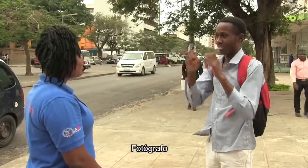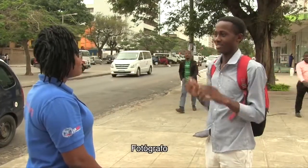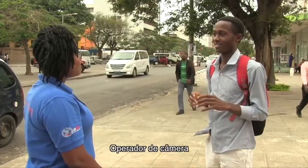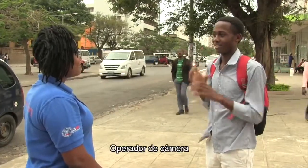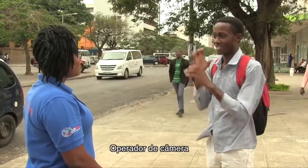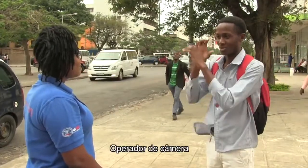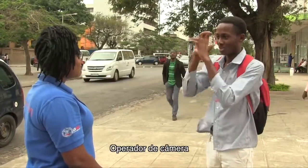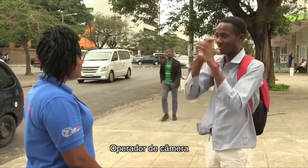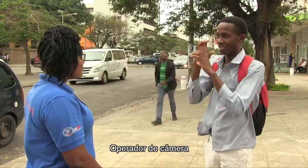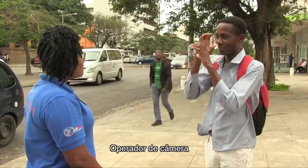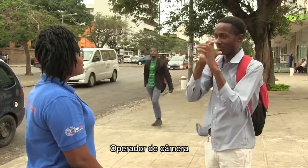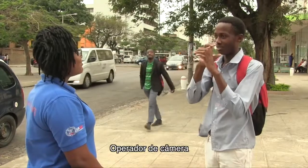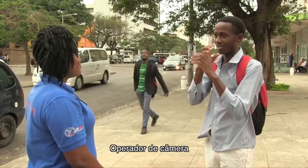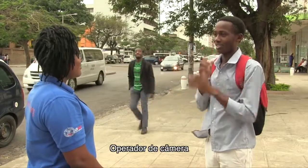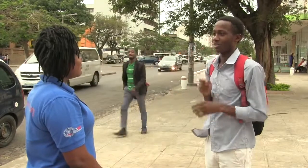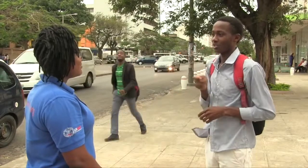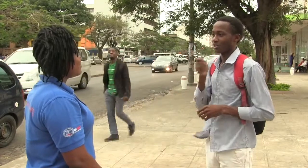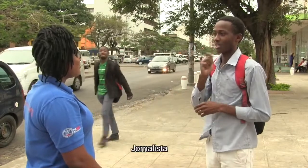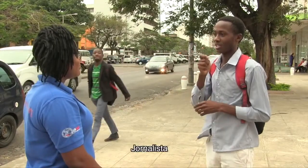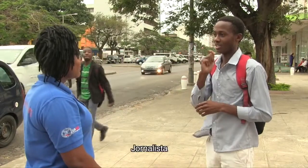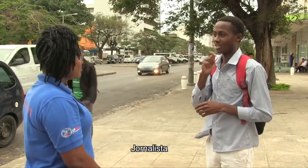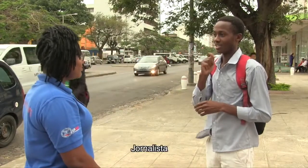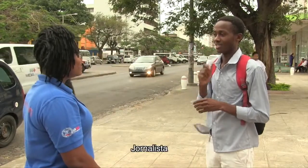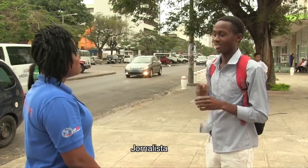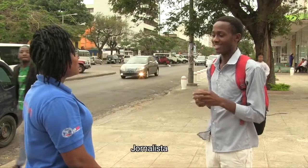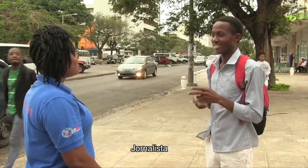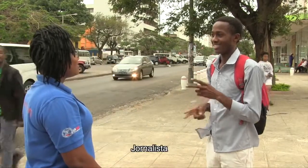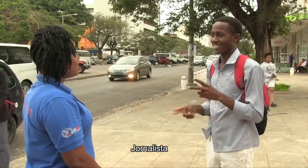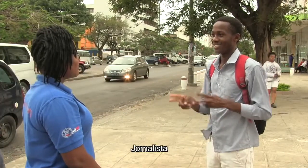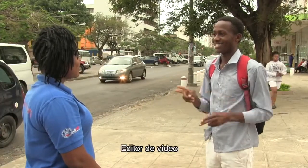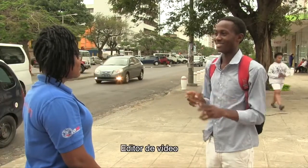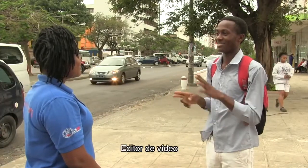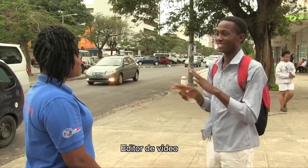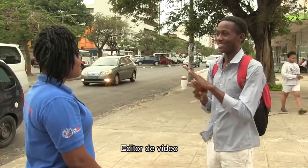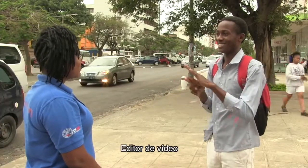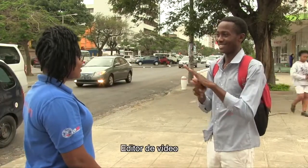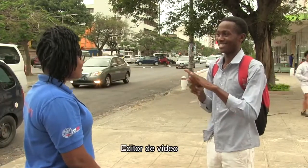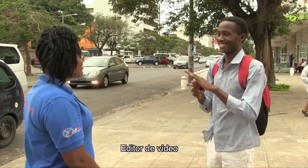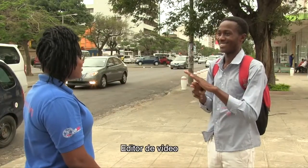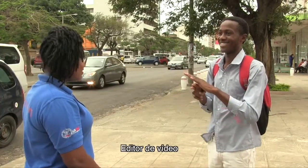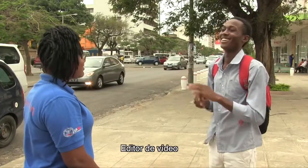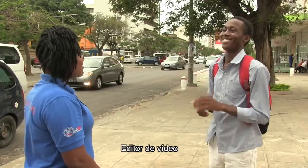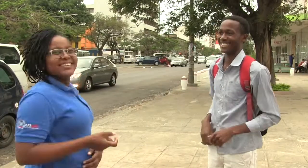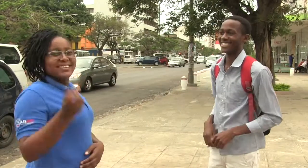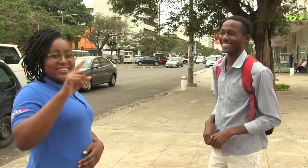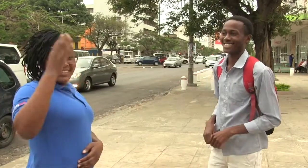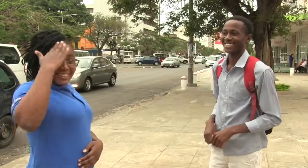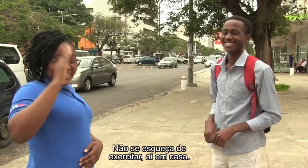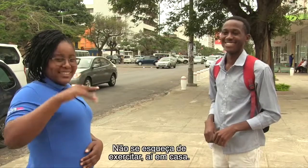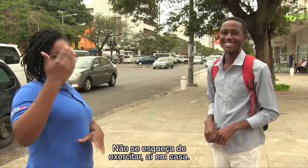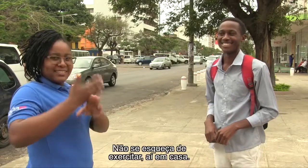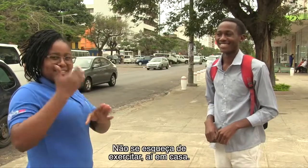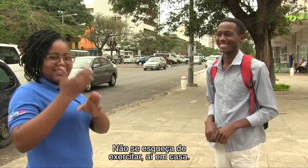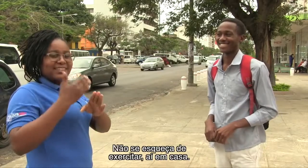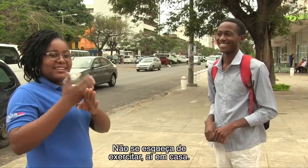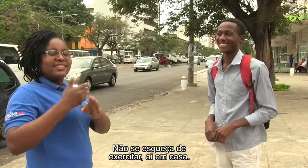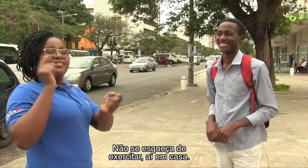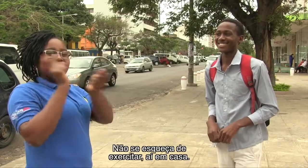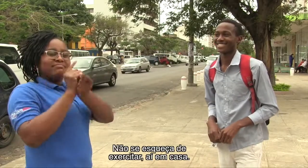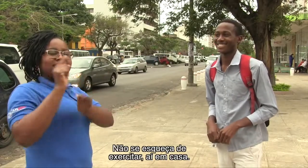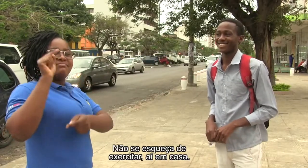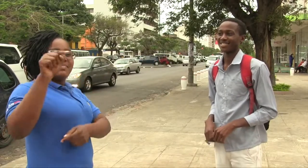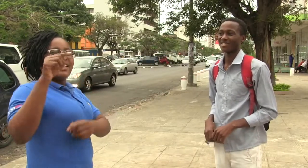fotógrafo, operador de câmera, jornalista, editor de vídeo. Não se esqueça de